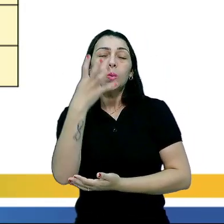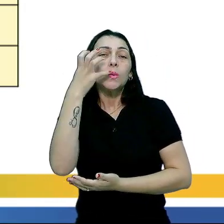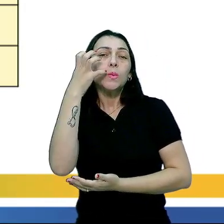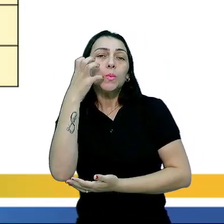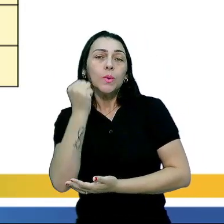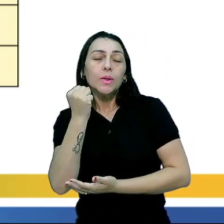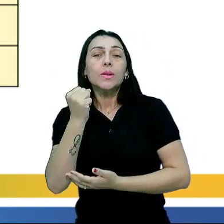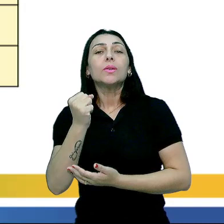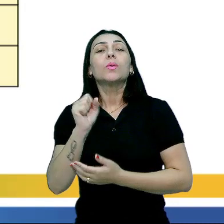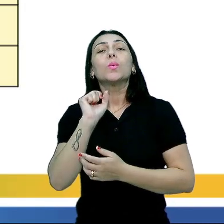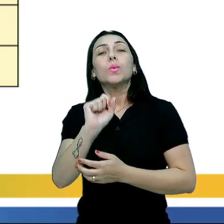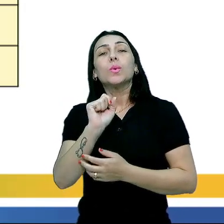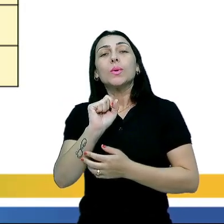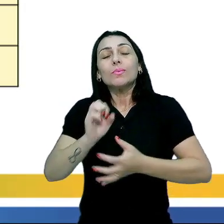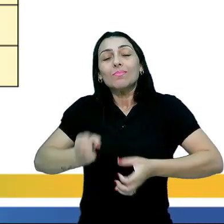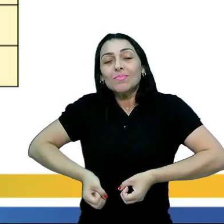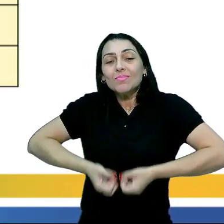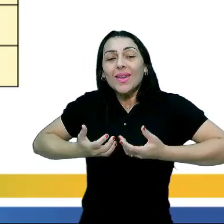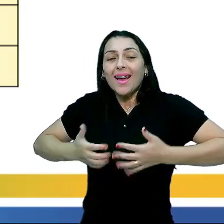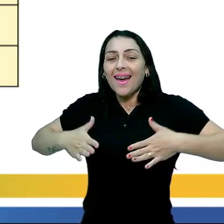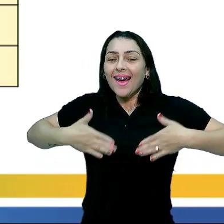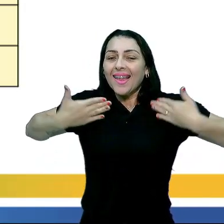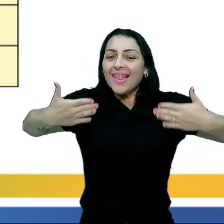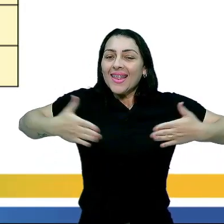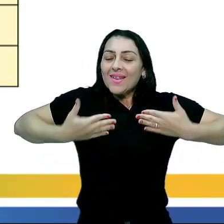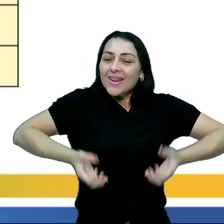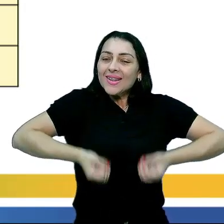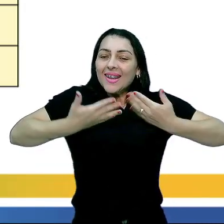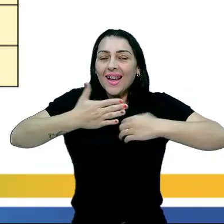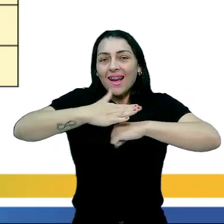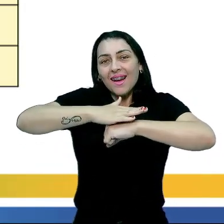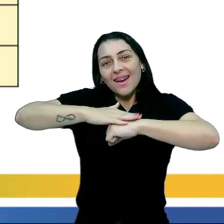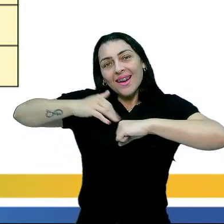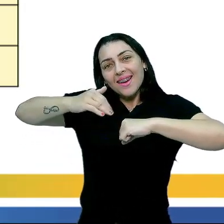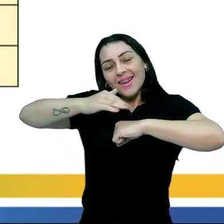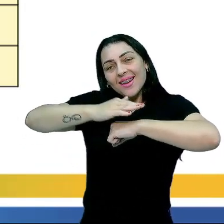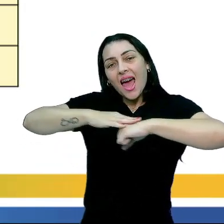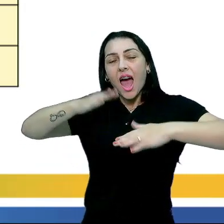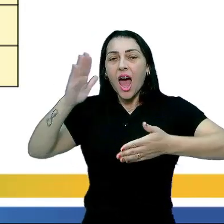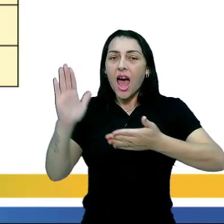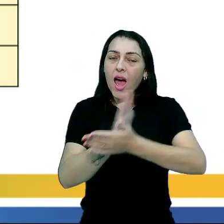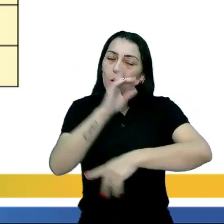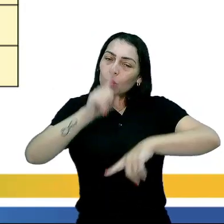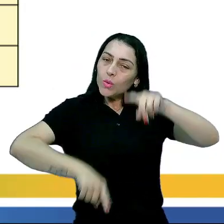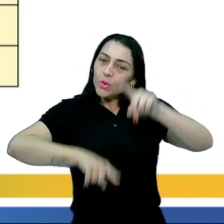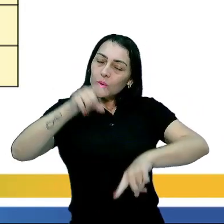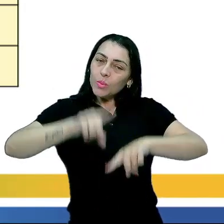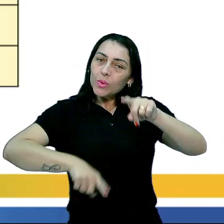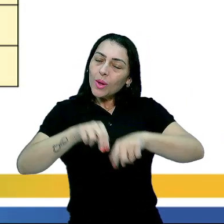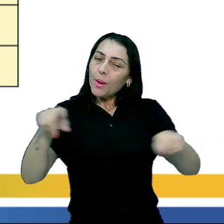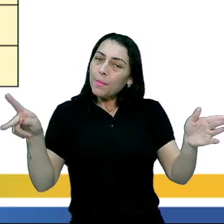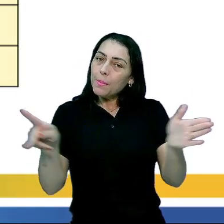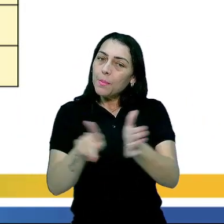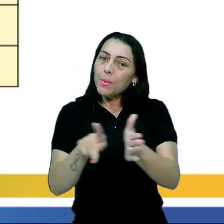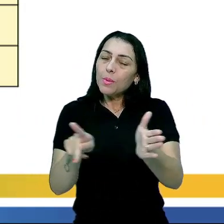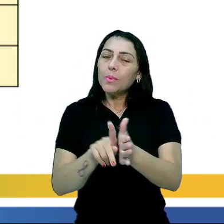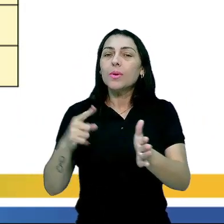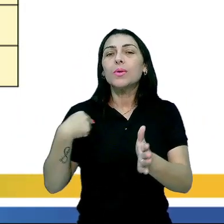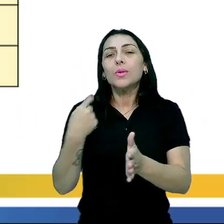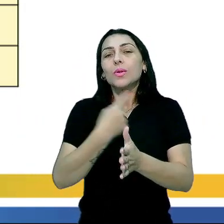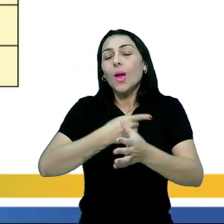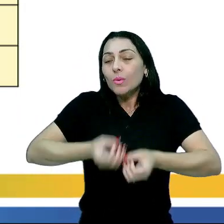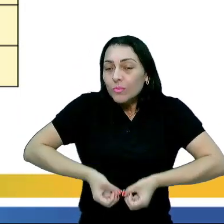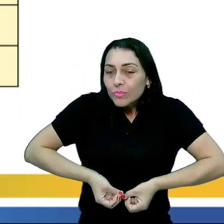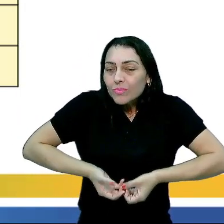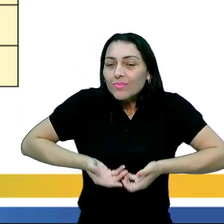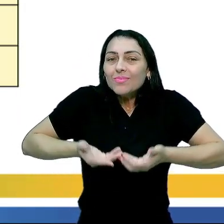que é produzir na gente alegria, manifestar carinho. Então, muitos produtos são típicos para que a gente